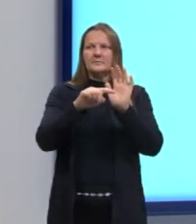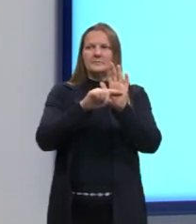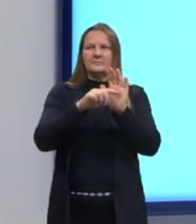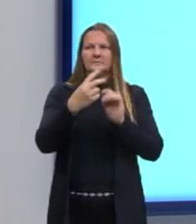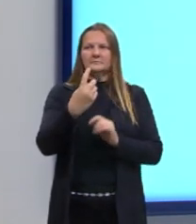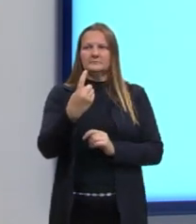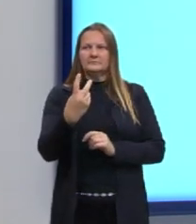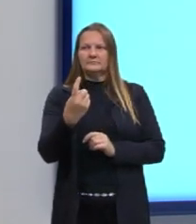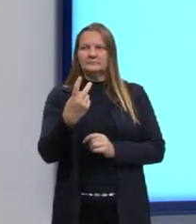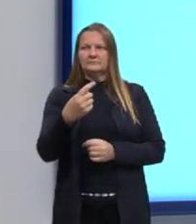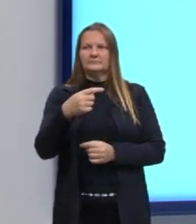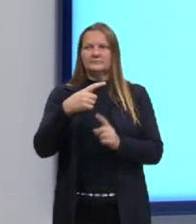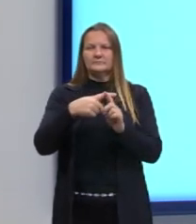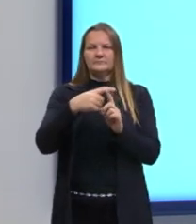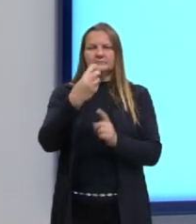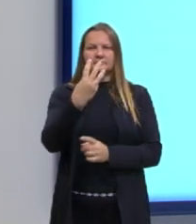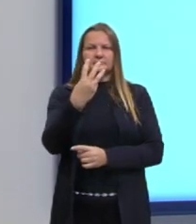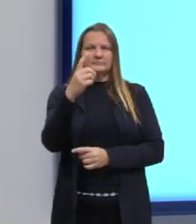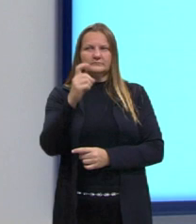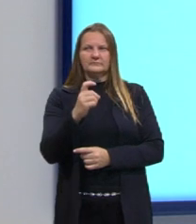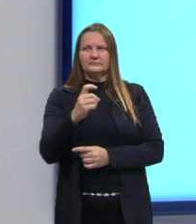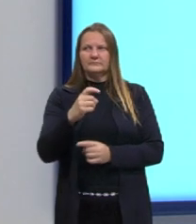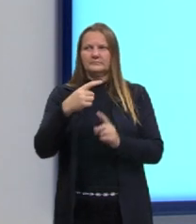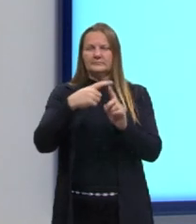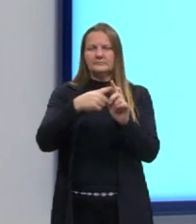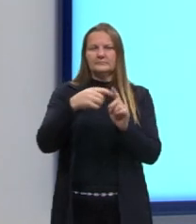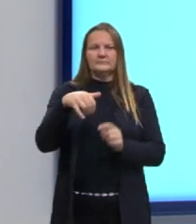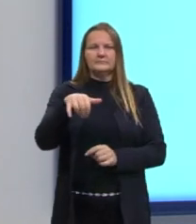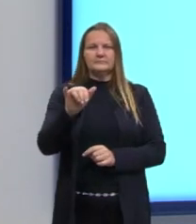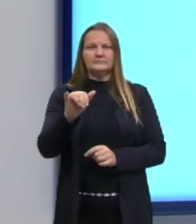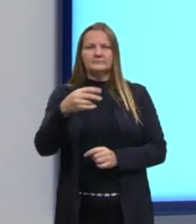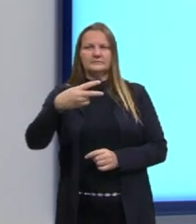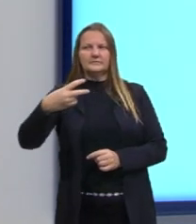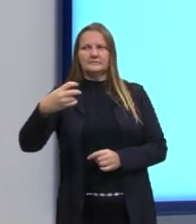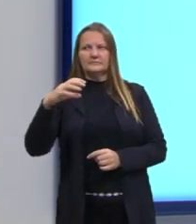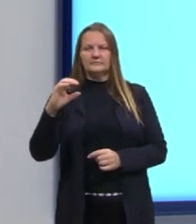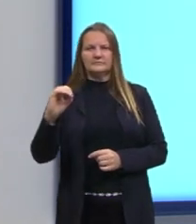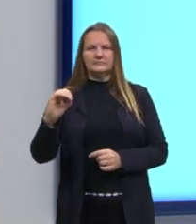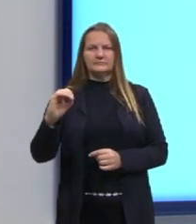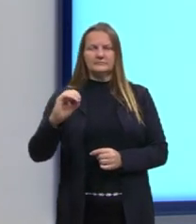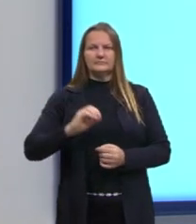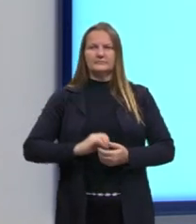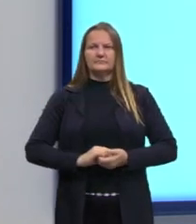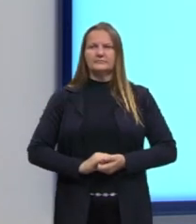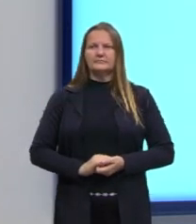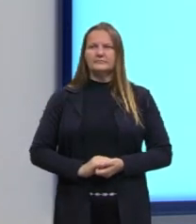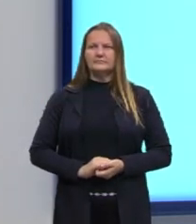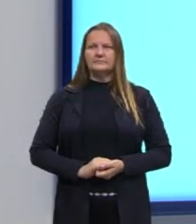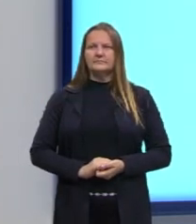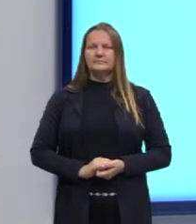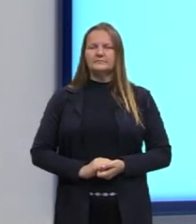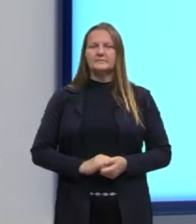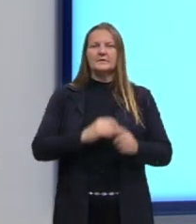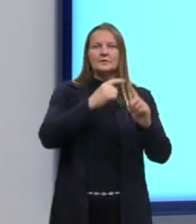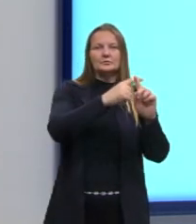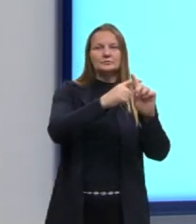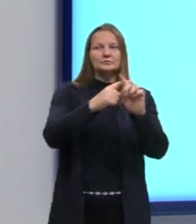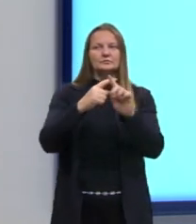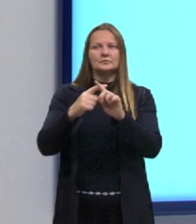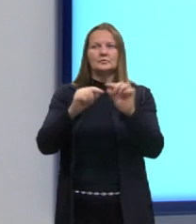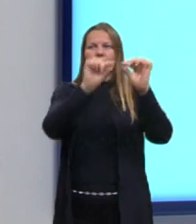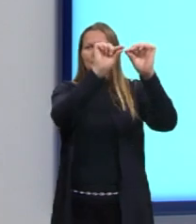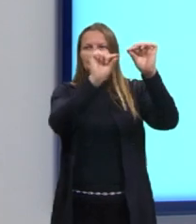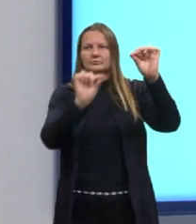menos 12 mais 3x + Y = 0 multipliquei todas as